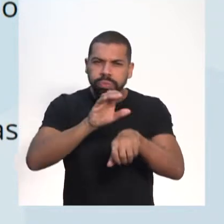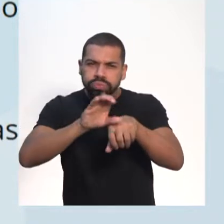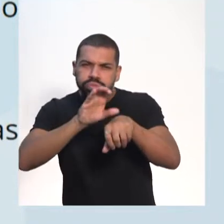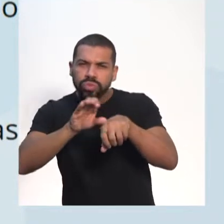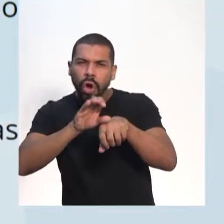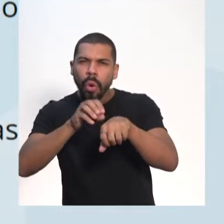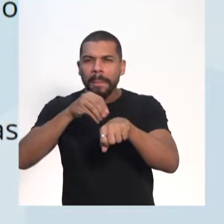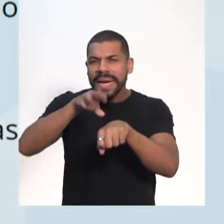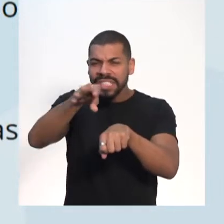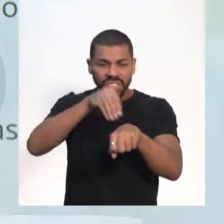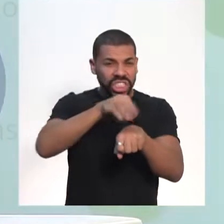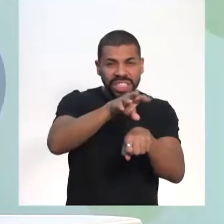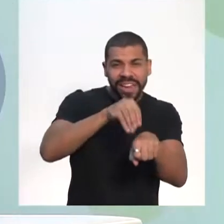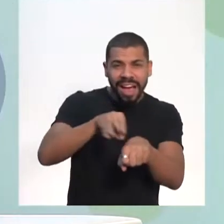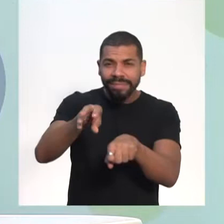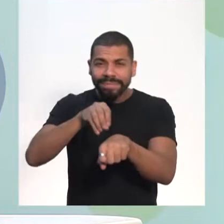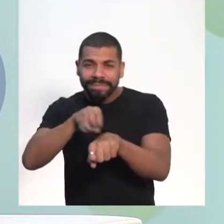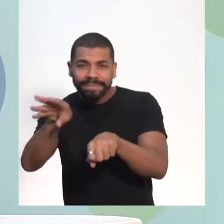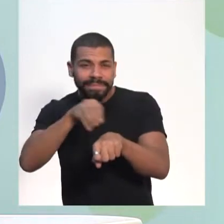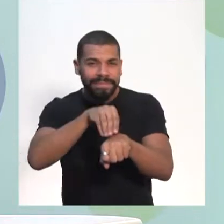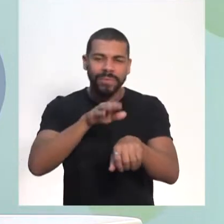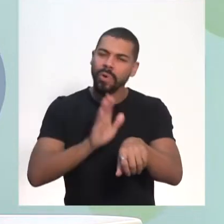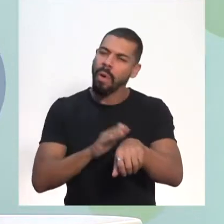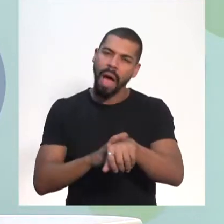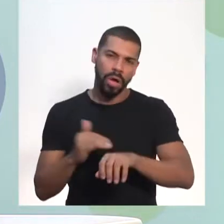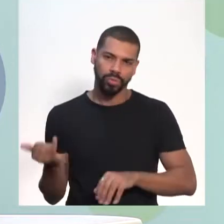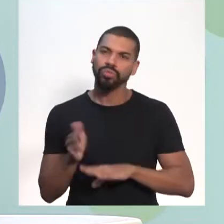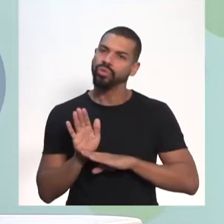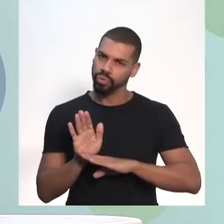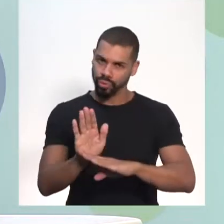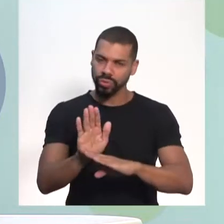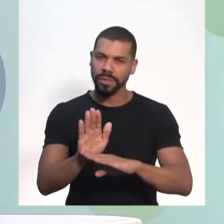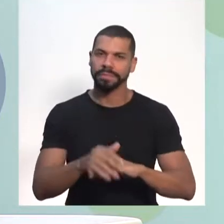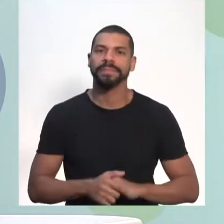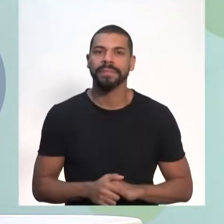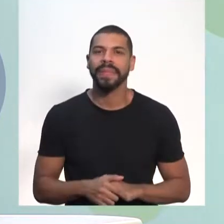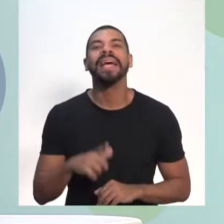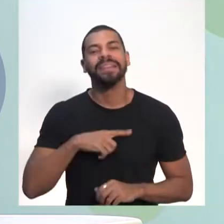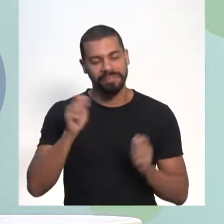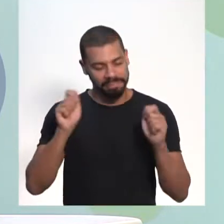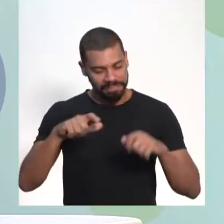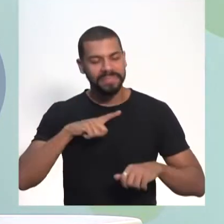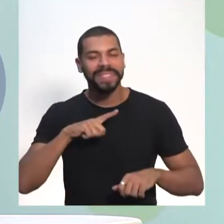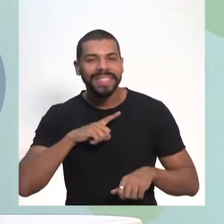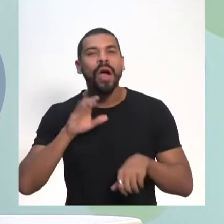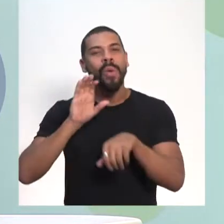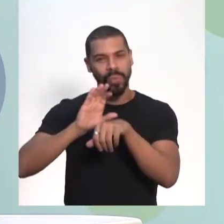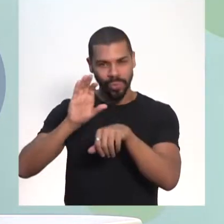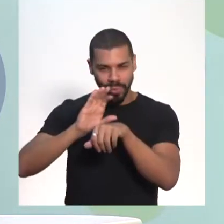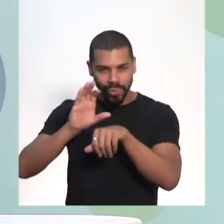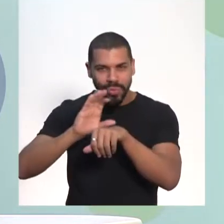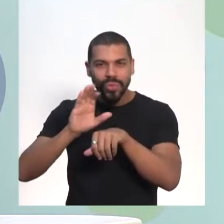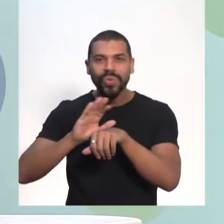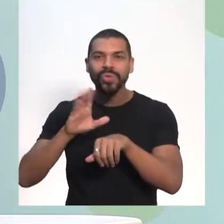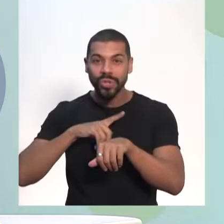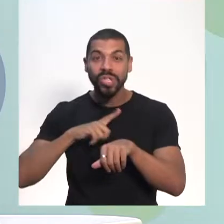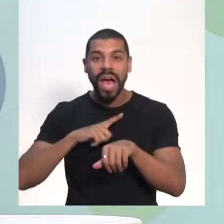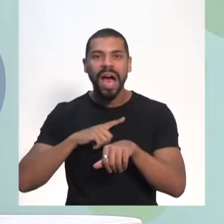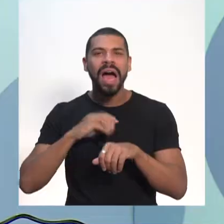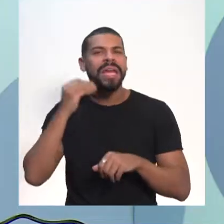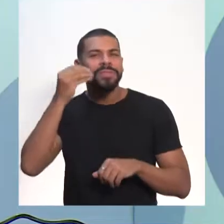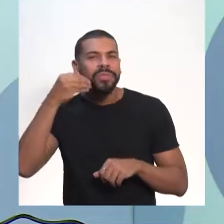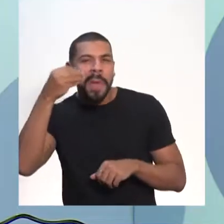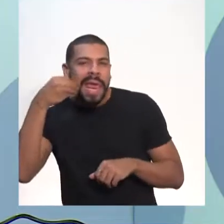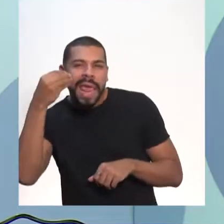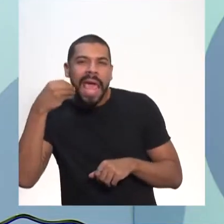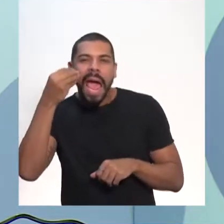algumas dicas, eu acho que tudo isso ajuda. Então, nós teremos também um curso, a EFAP até já fez um piloto aqui com o órgão